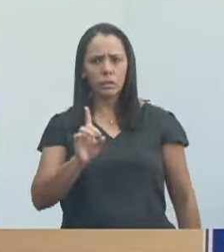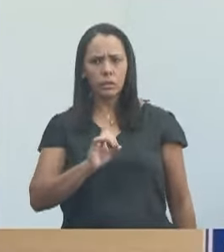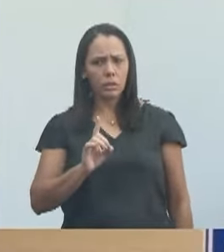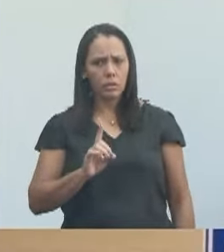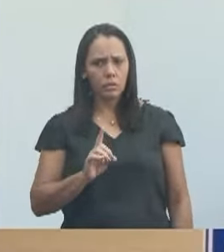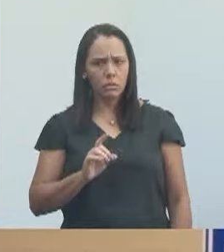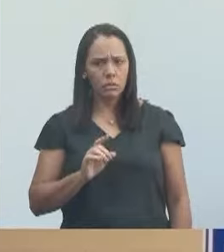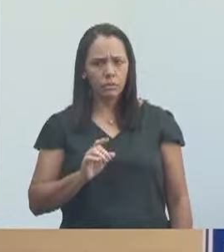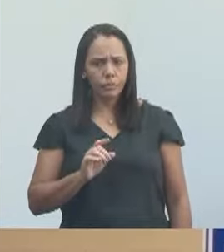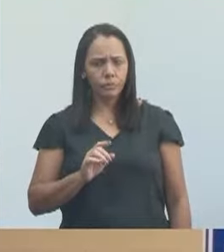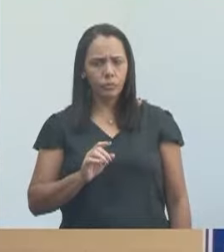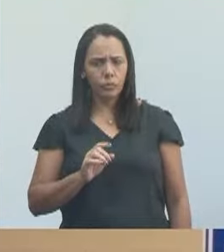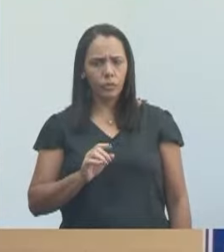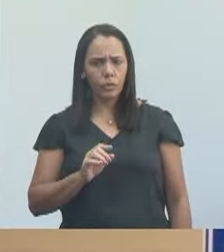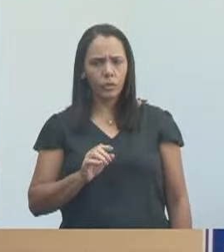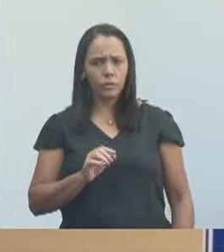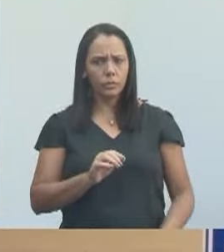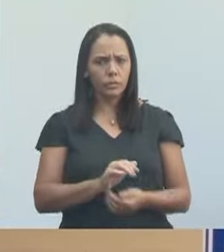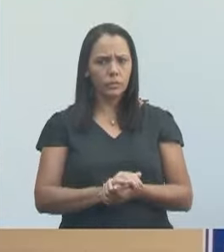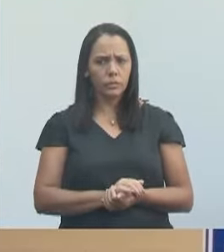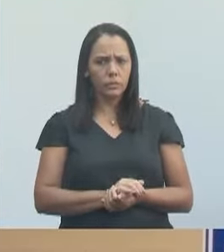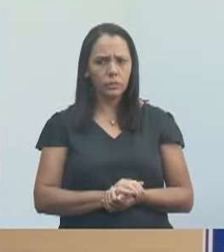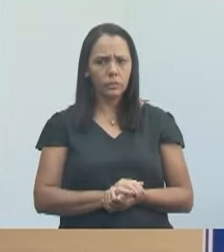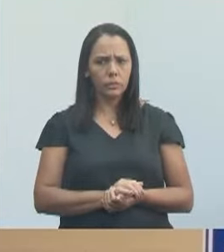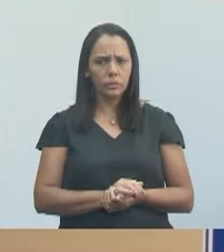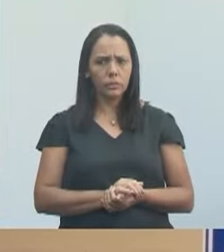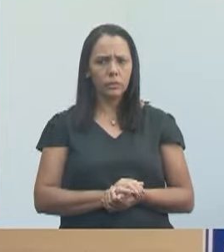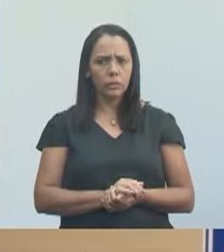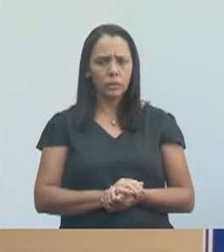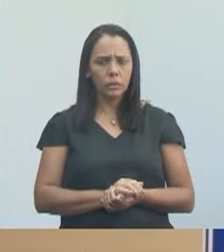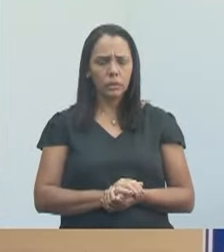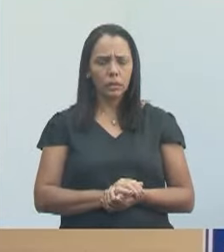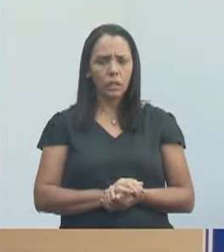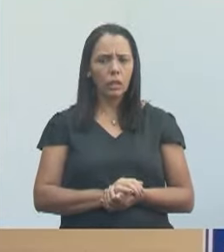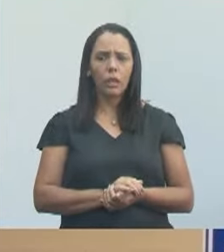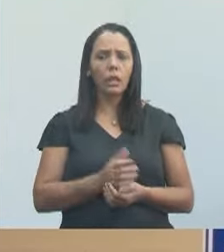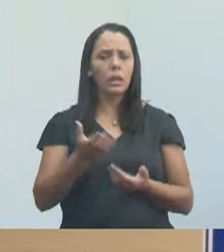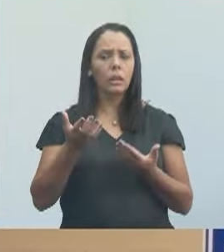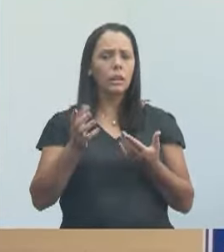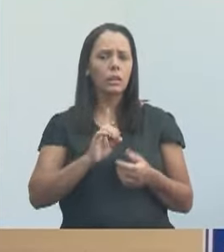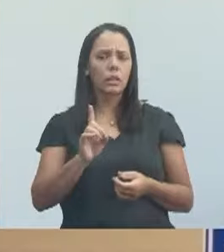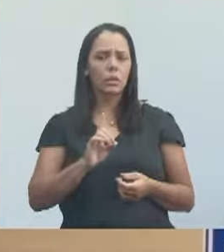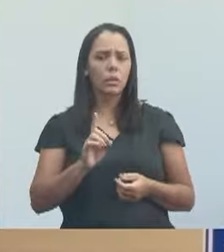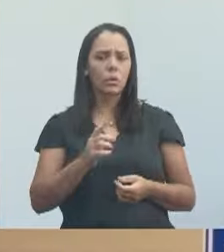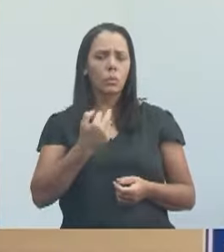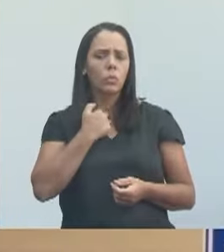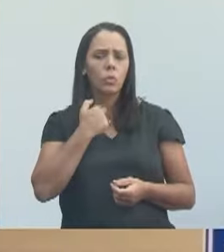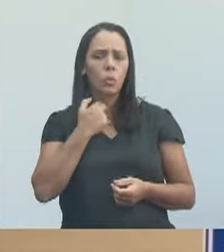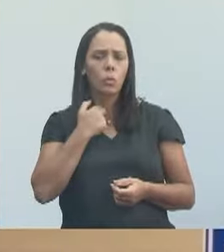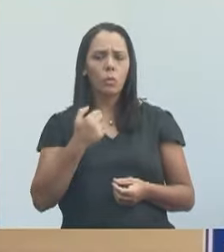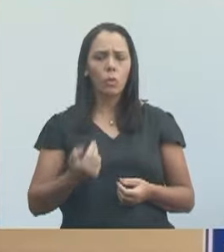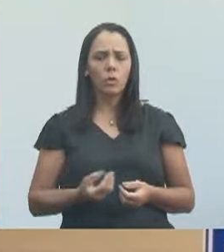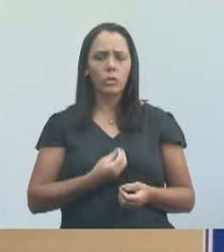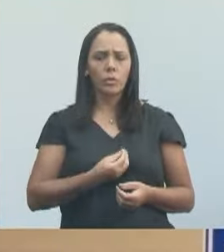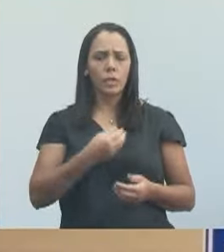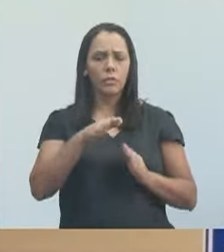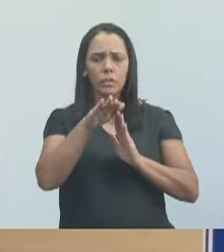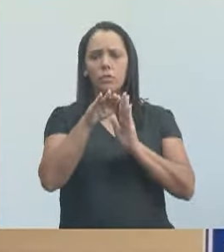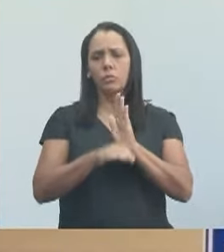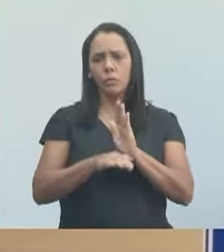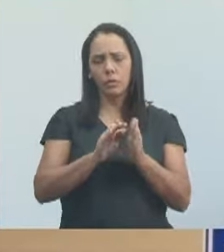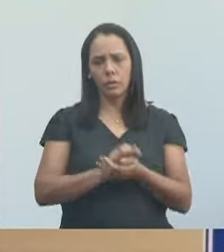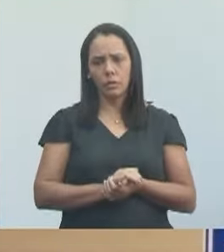não queira elevar a moral de um outro tentando diminuir a minha, por favor, tá? Então, é isso, essas são minhas